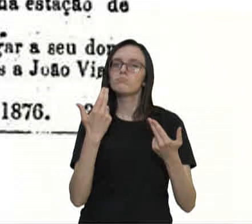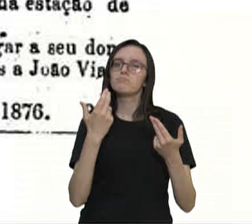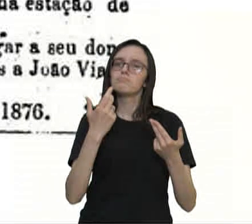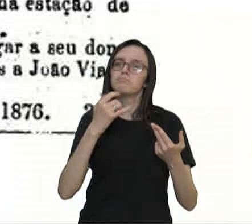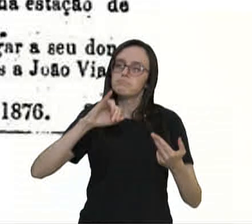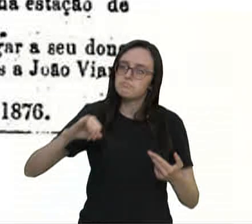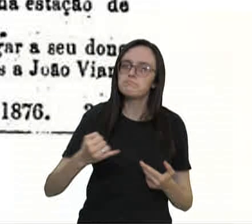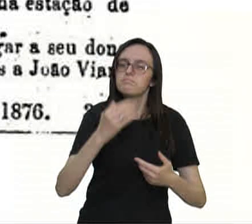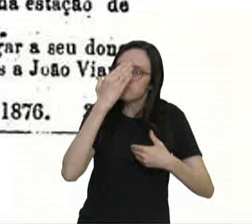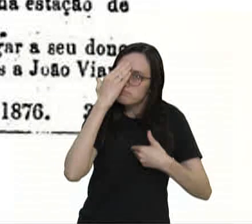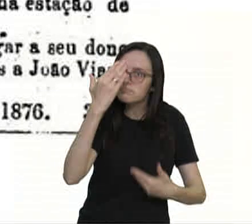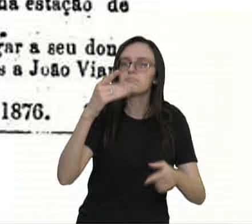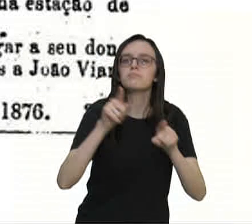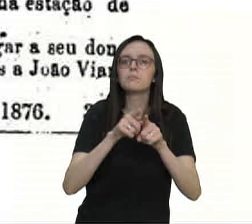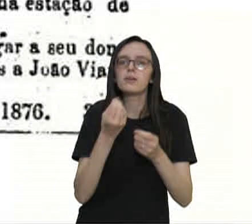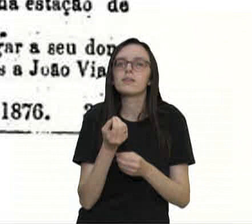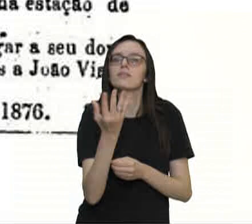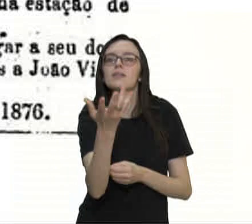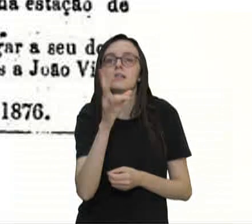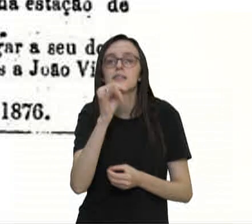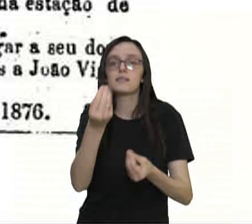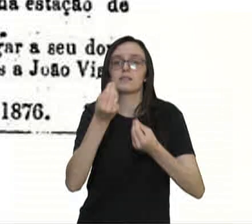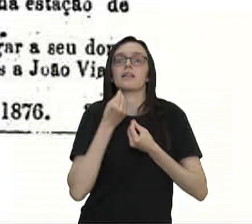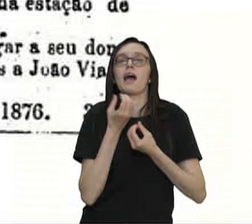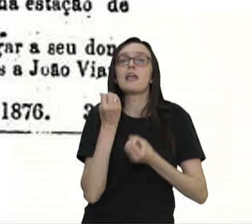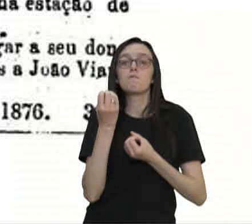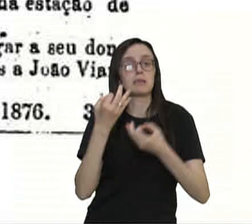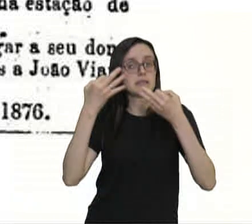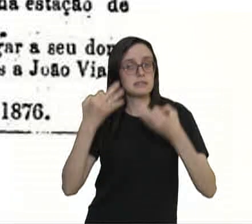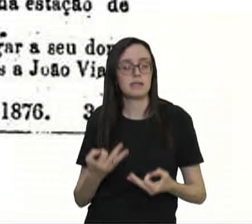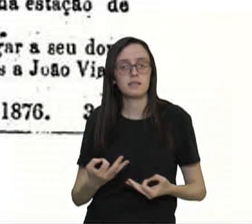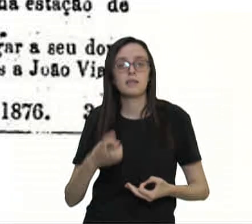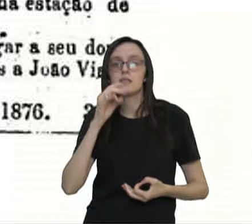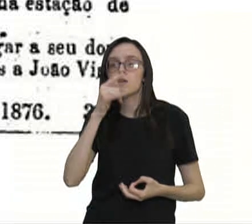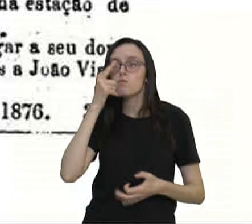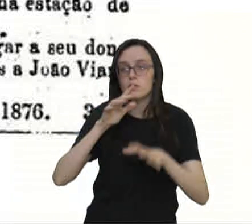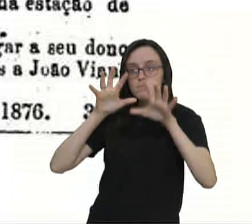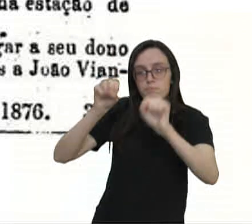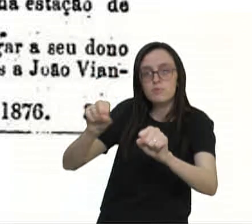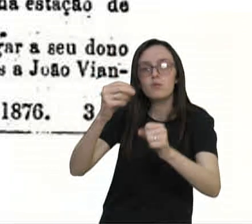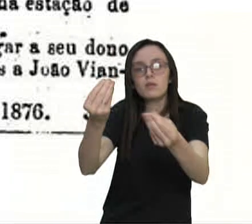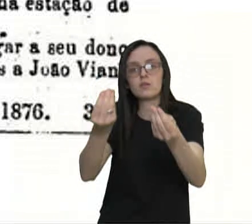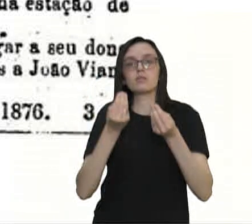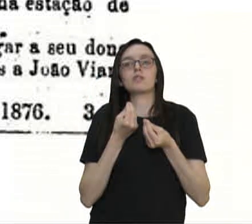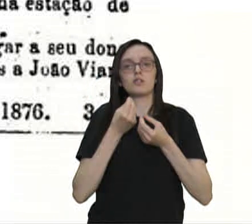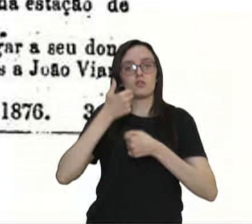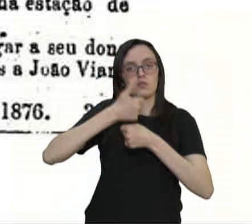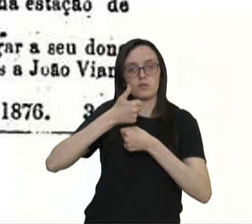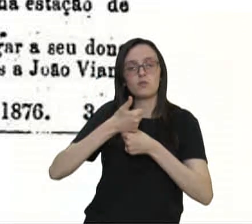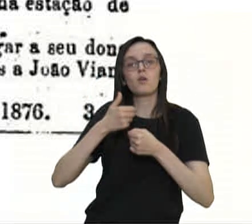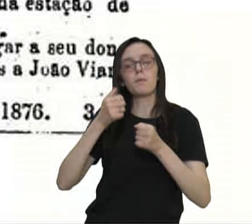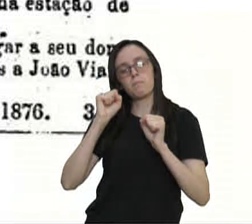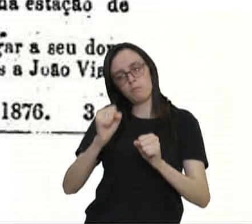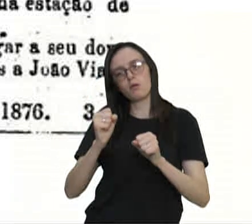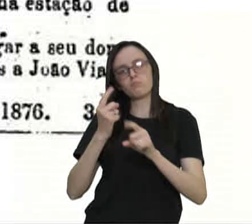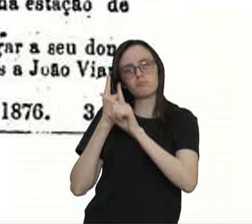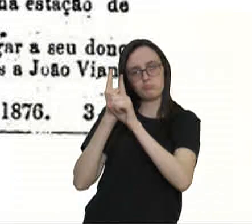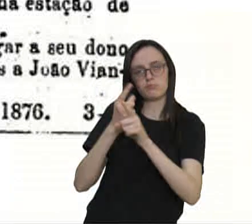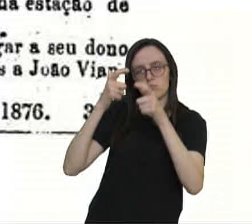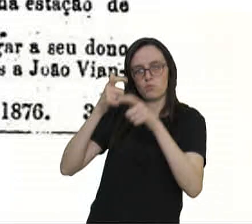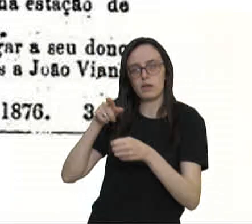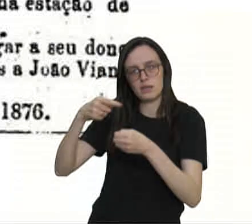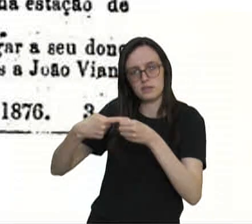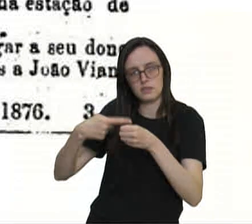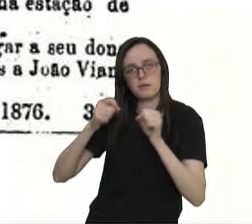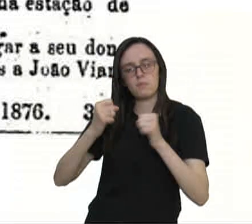a quem o apreender ou der notícia exata. Mesma coisa, quem o apreender ou entregar a seu dono no sítio acima ou em Campinas, para